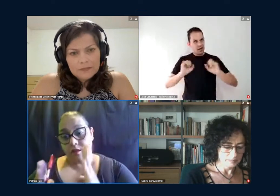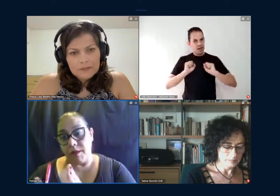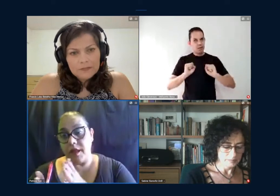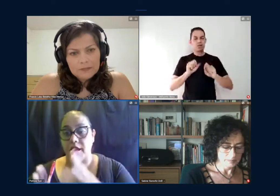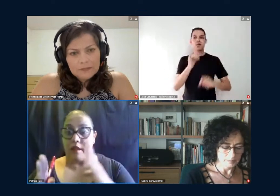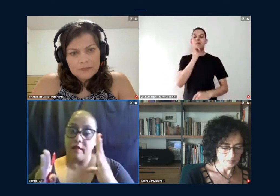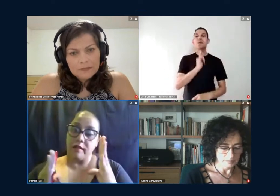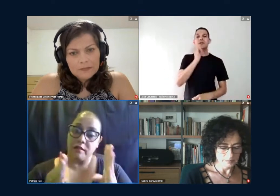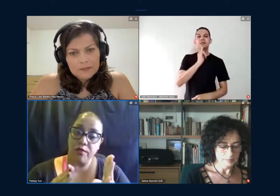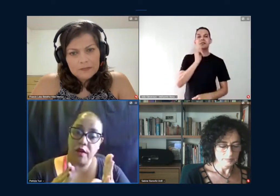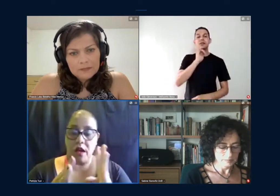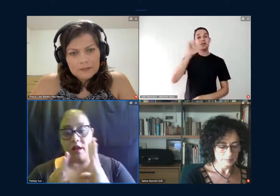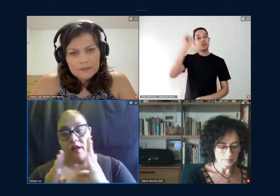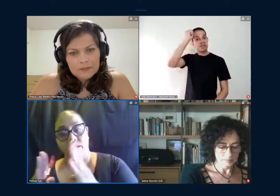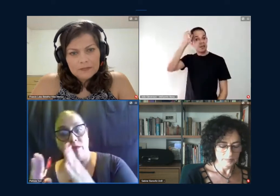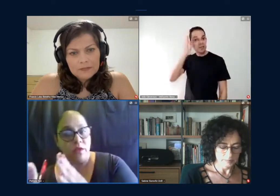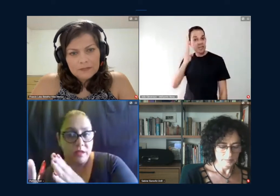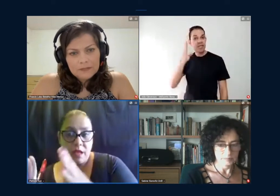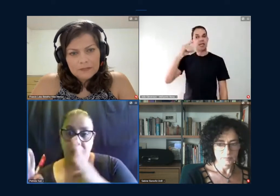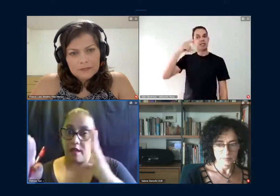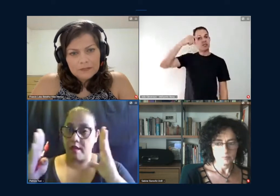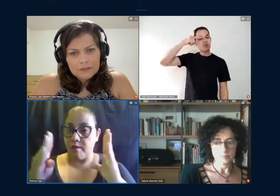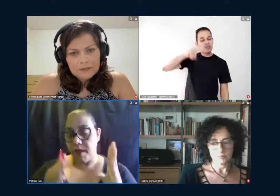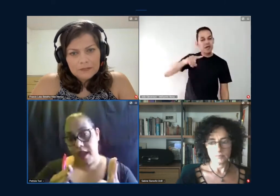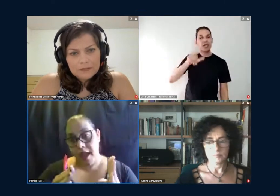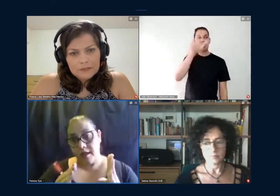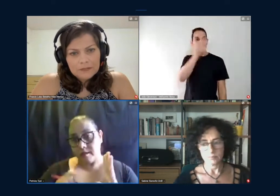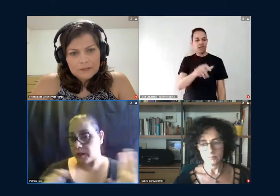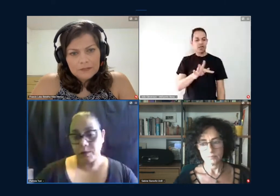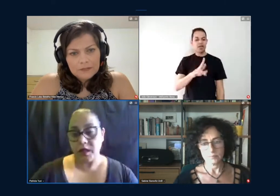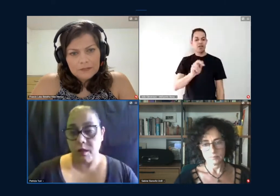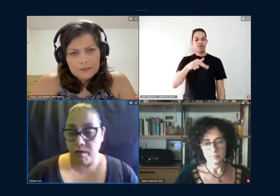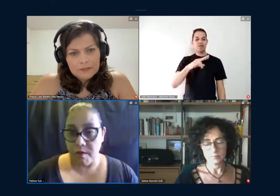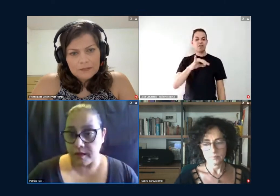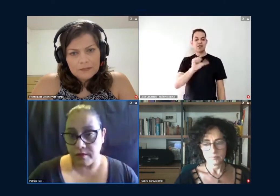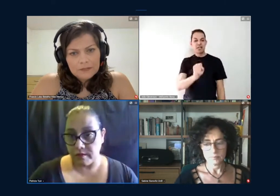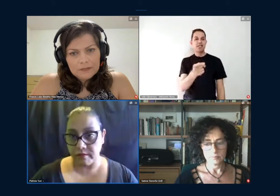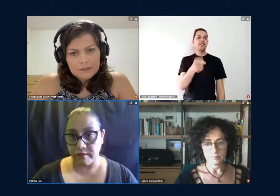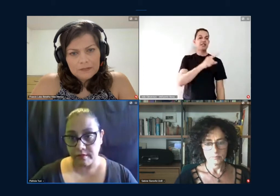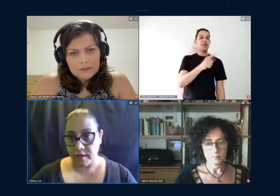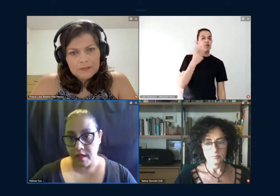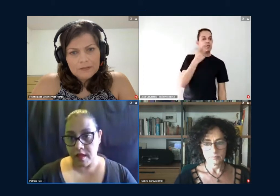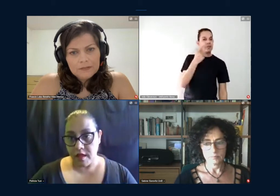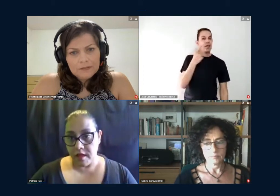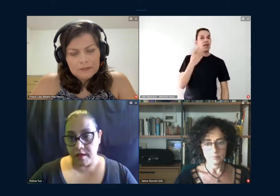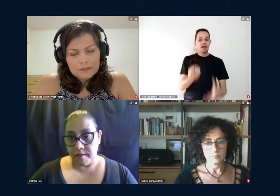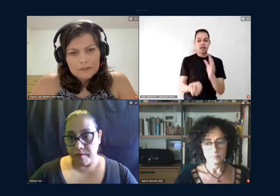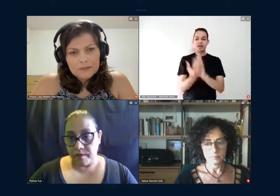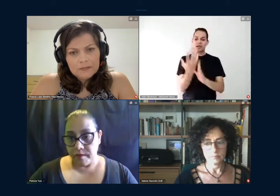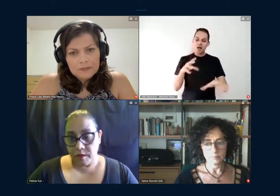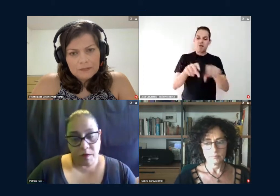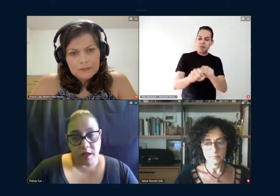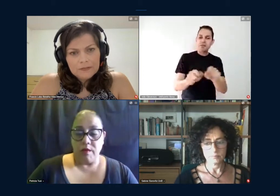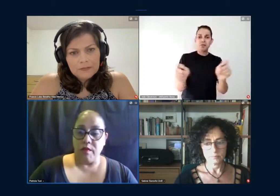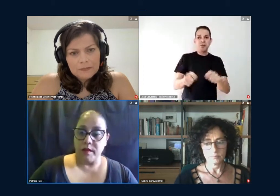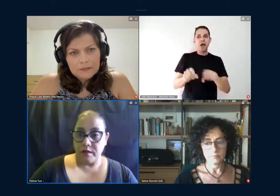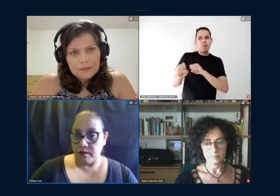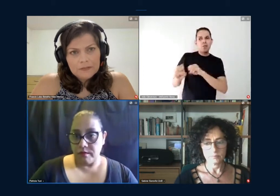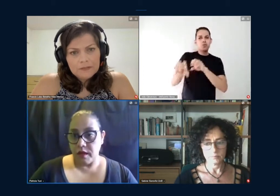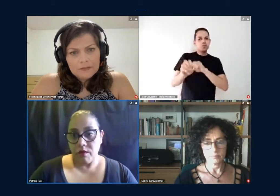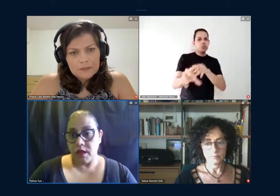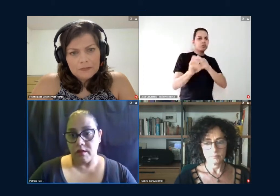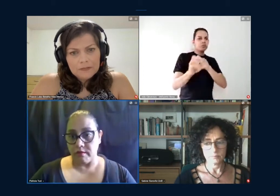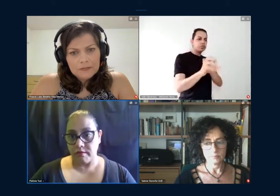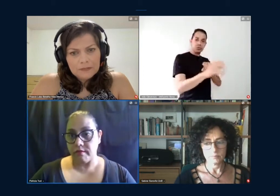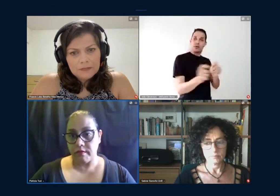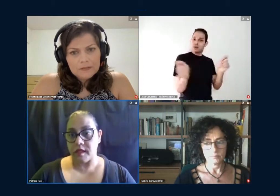Sabine, Silvana, você, Pierre, vocês podem dar uma formação. Vocês podem dar uma formação.